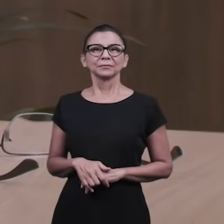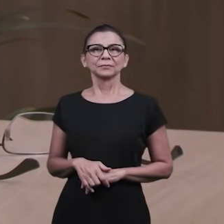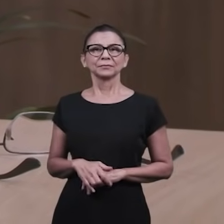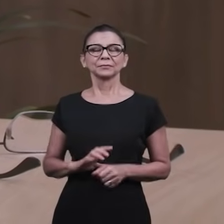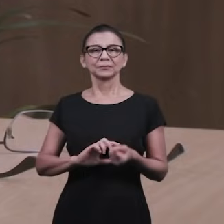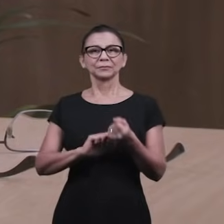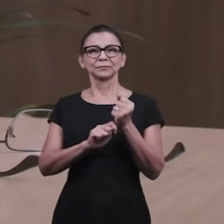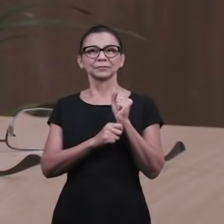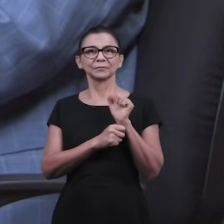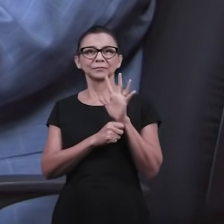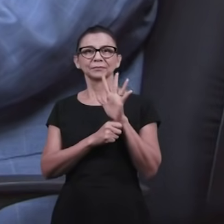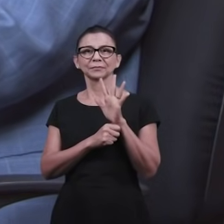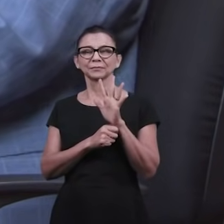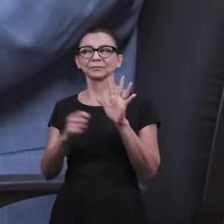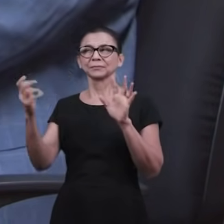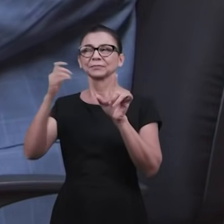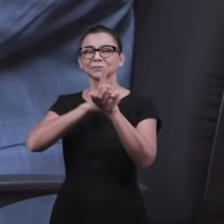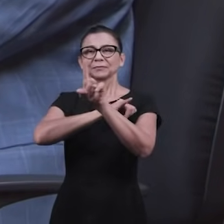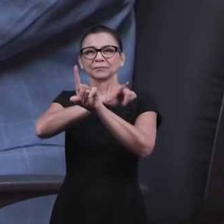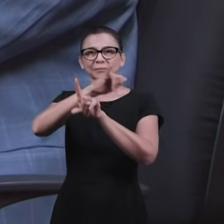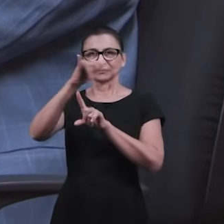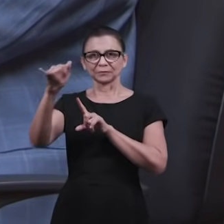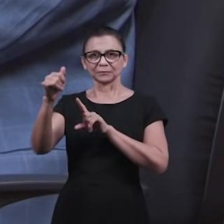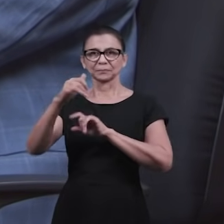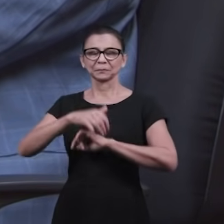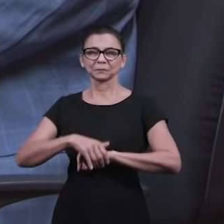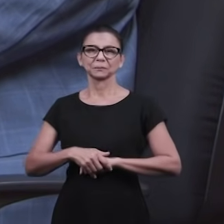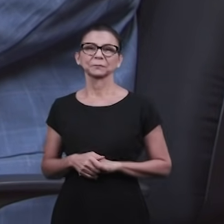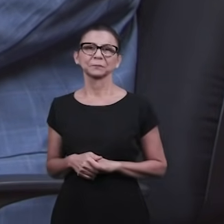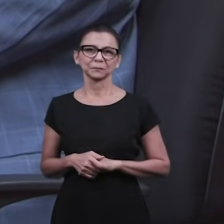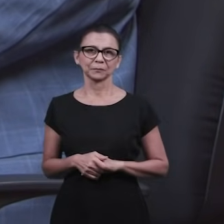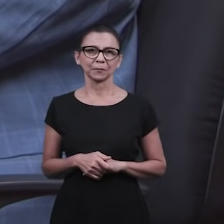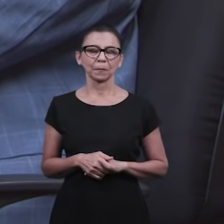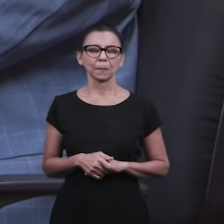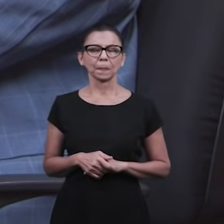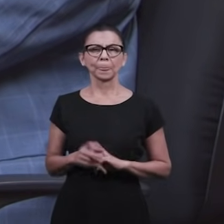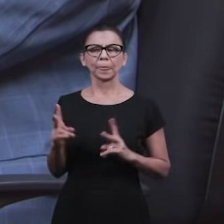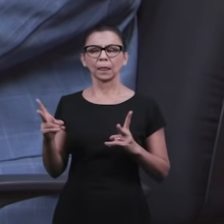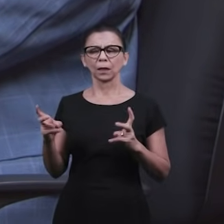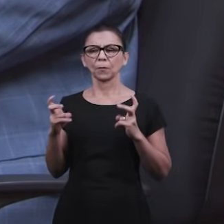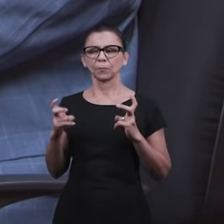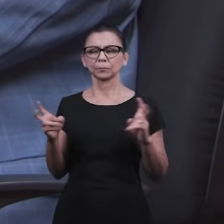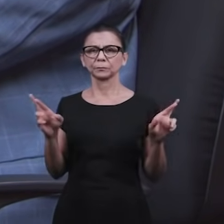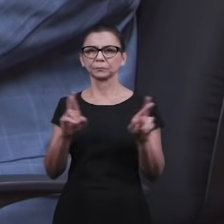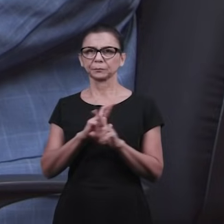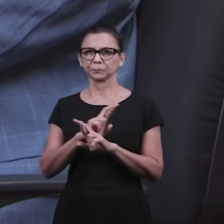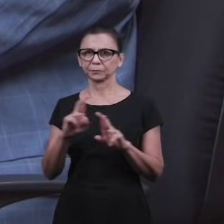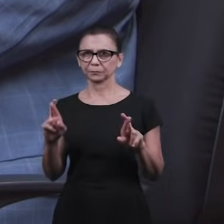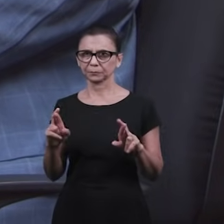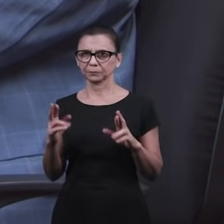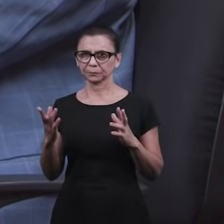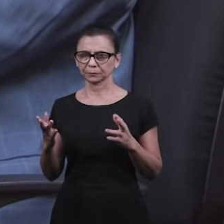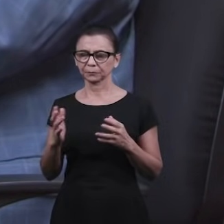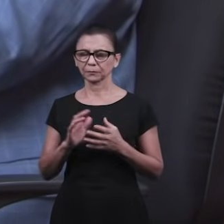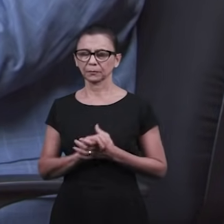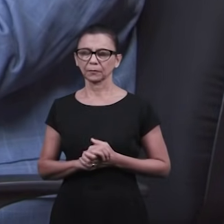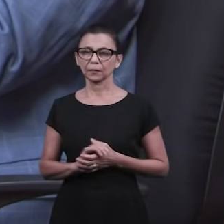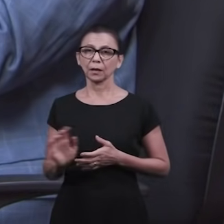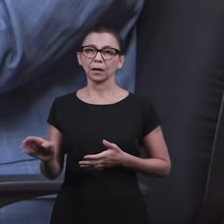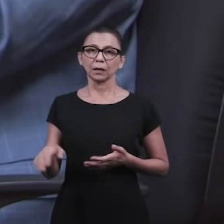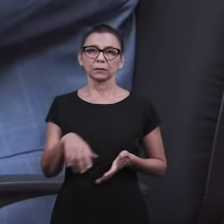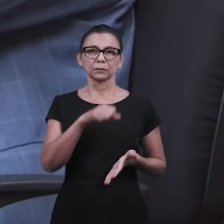profético. O que nós vamos observar com relação a isso? No